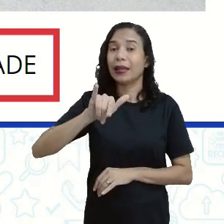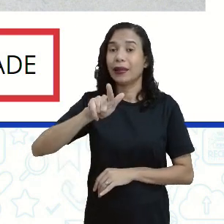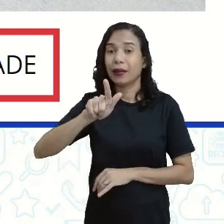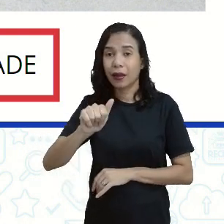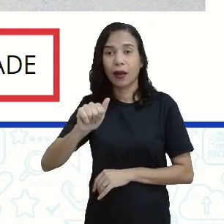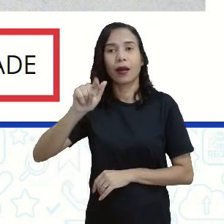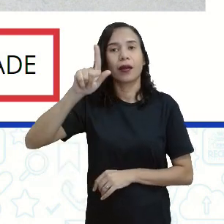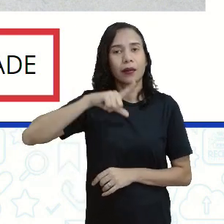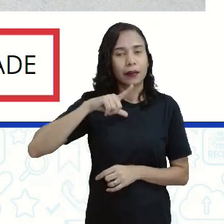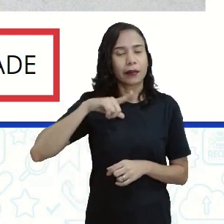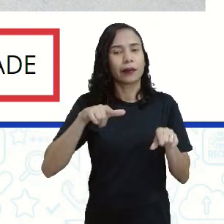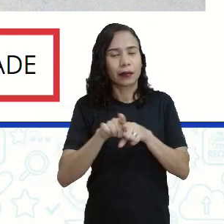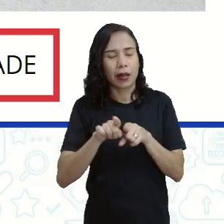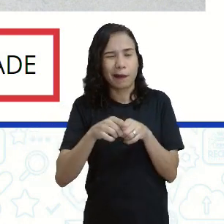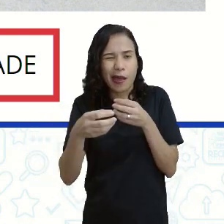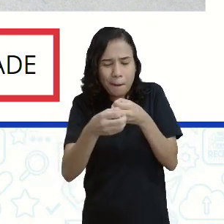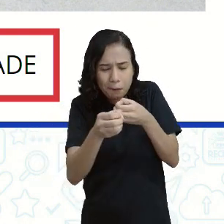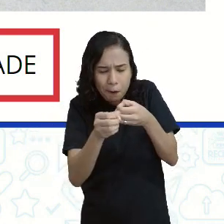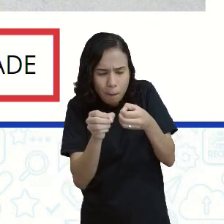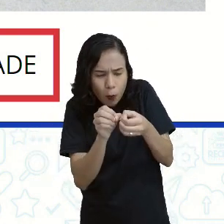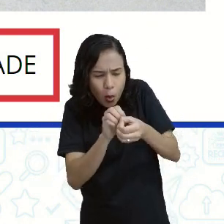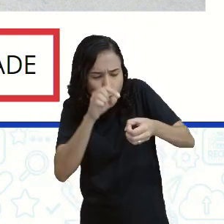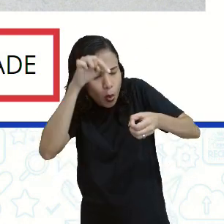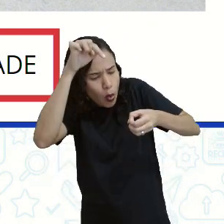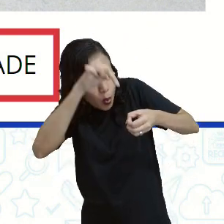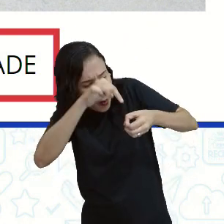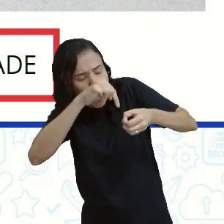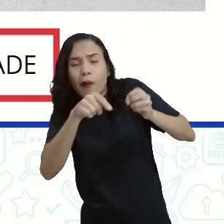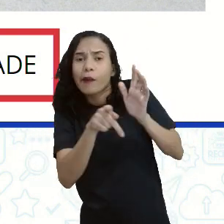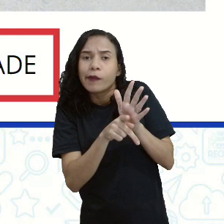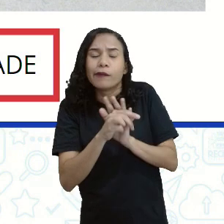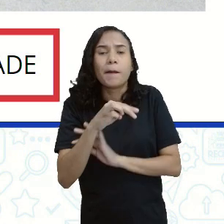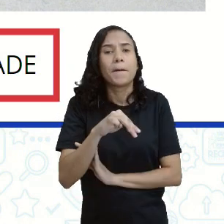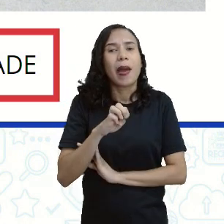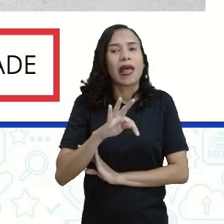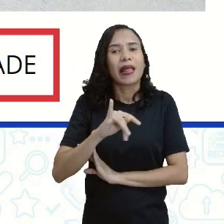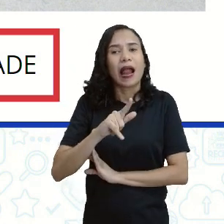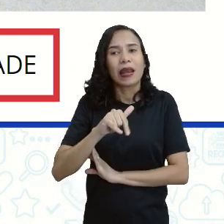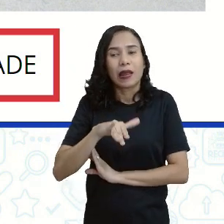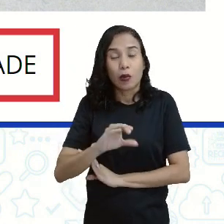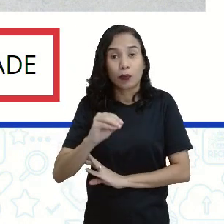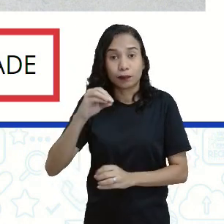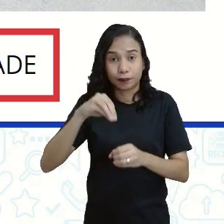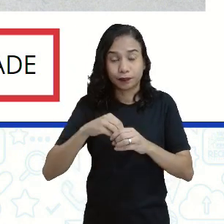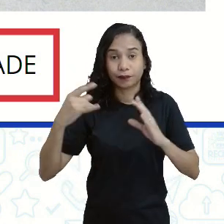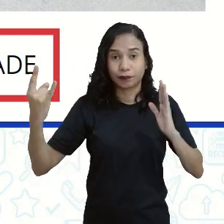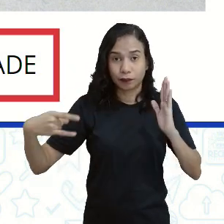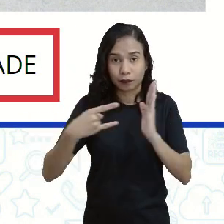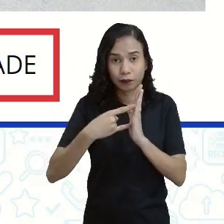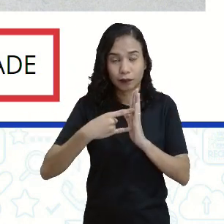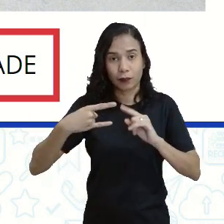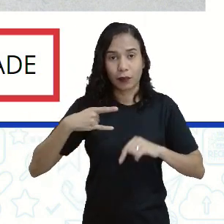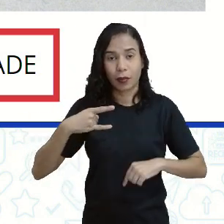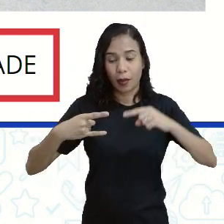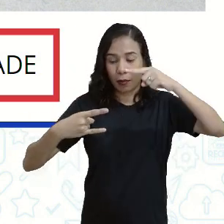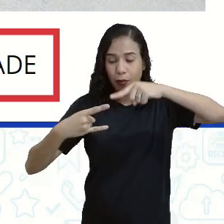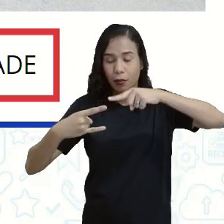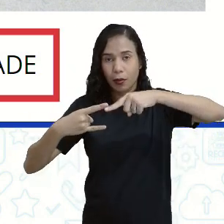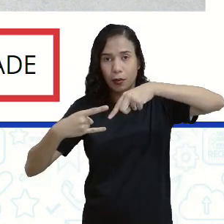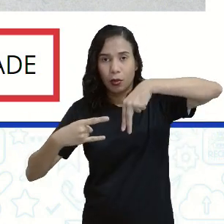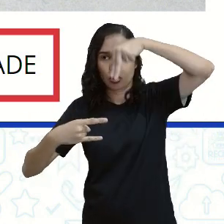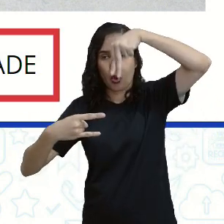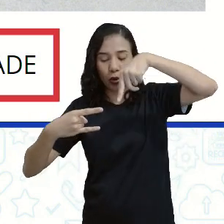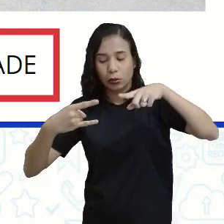ela tem ali também partículas metálicas, né? Então, temos no ímã o polo norte e o polo